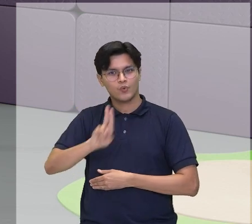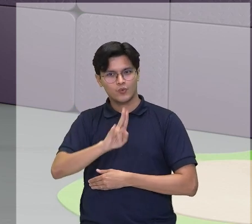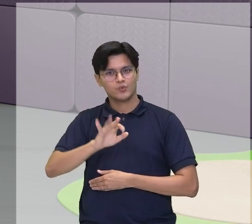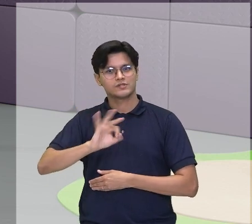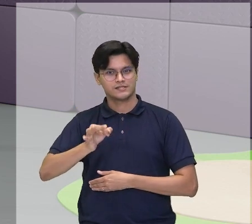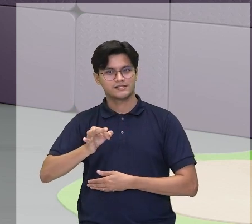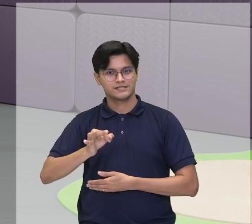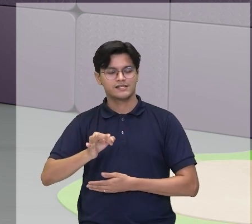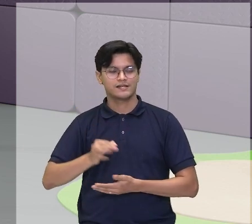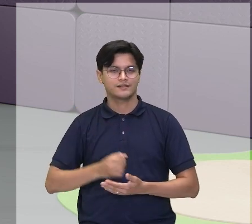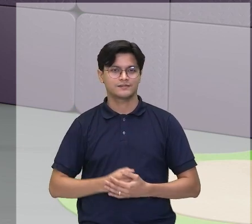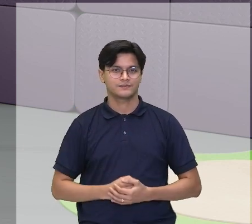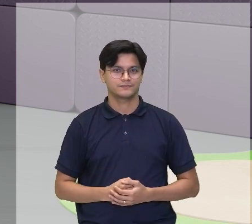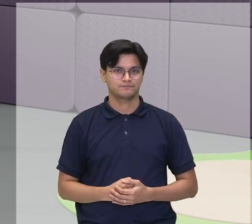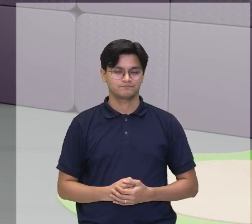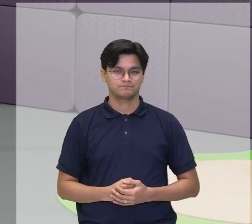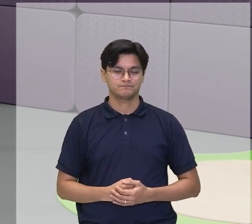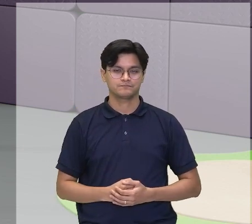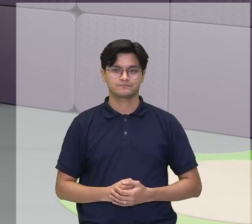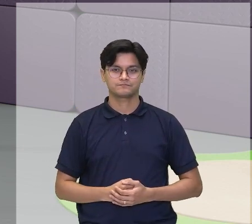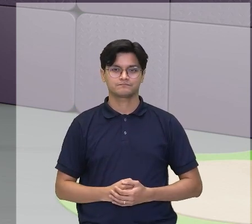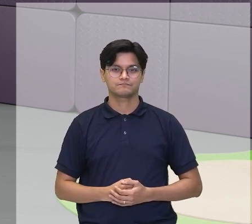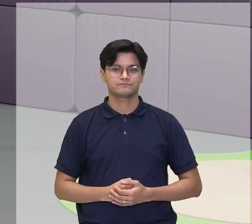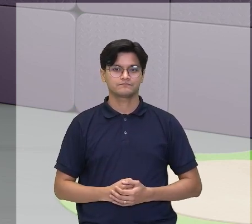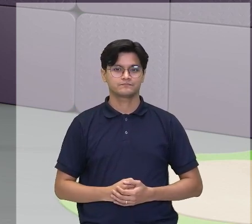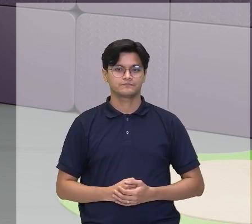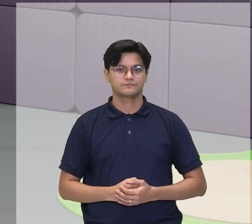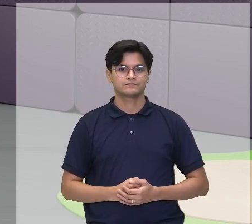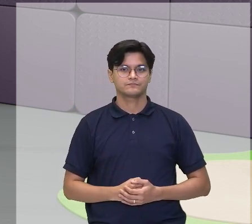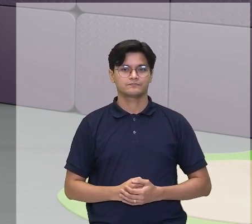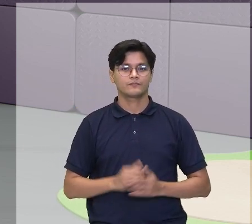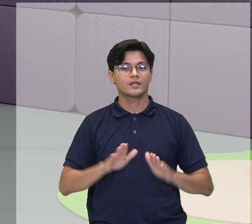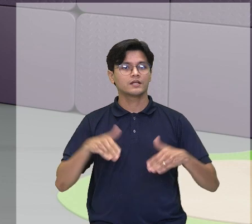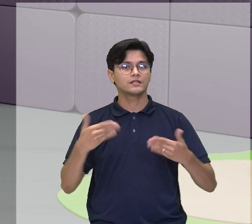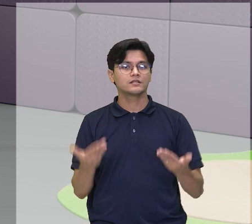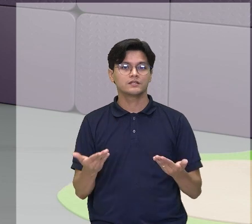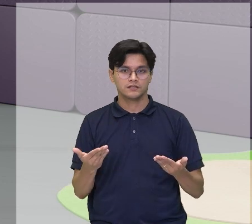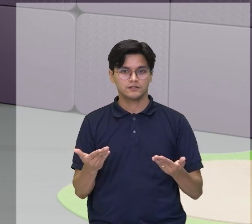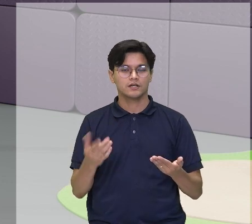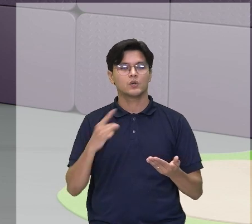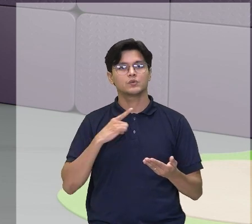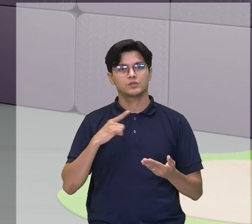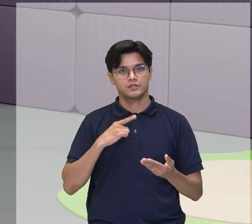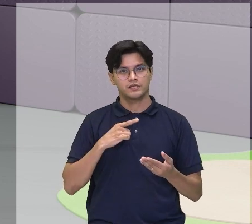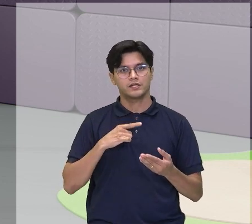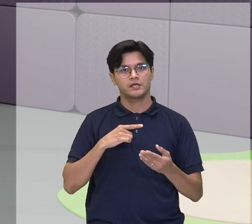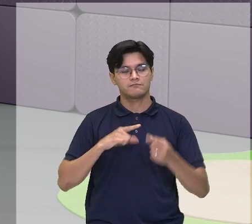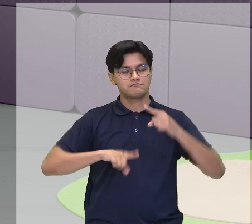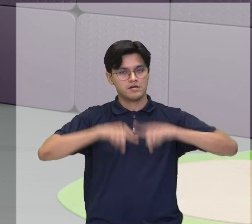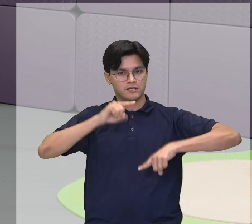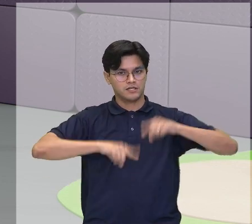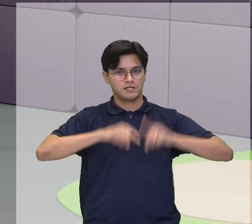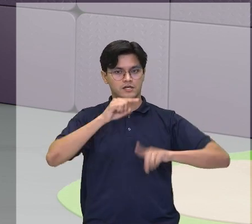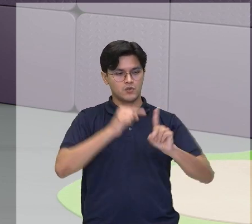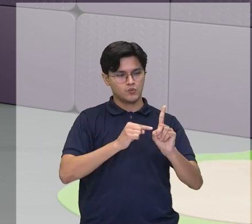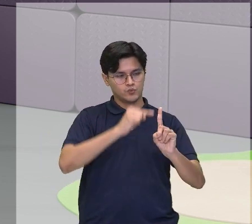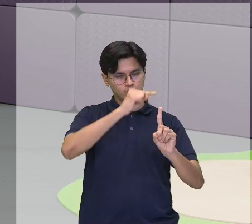saudável para o contato humano, certo? Então, nós temos aqui o termômetro que faz